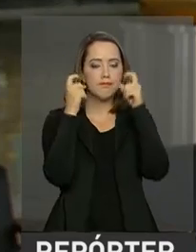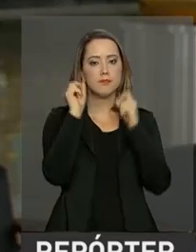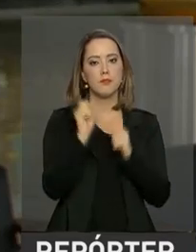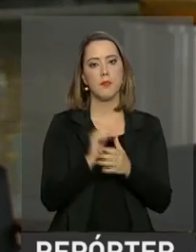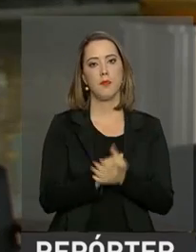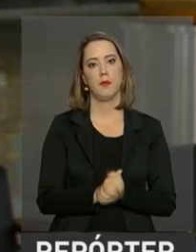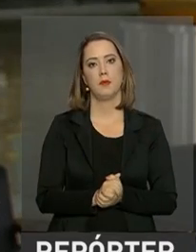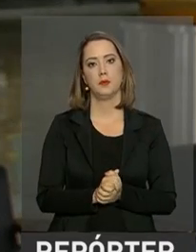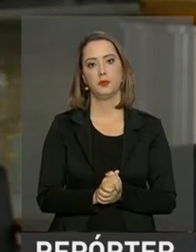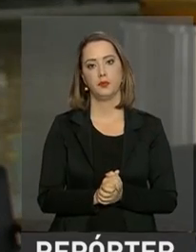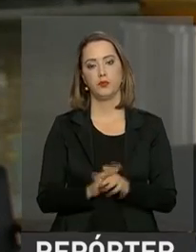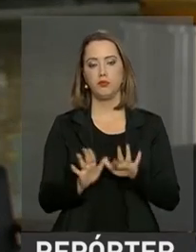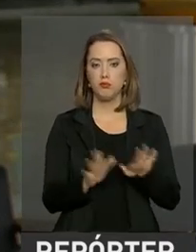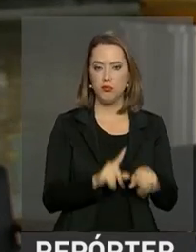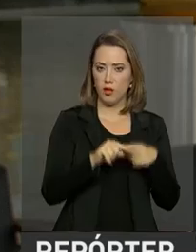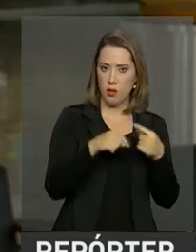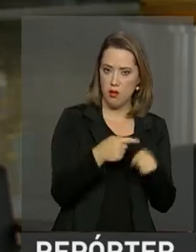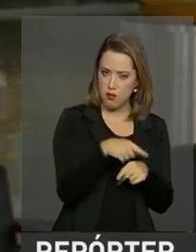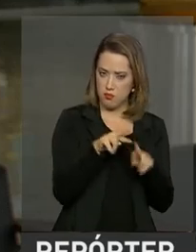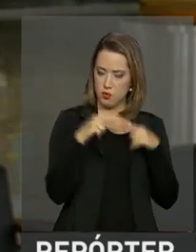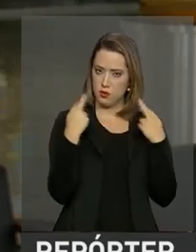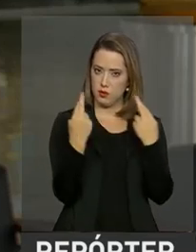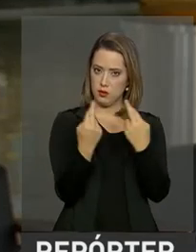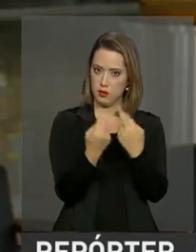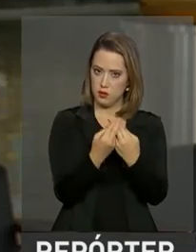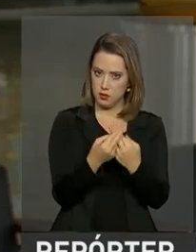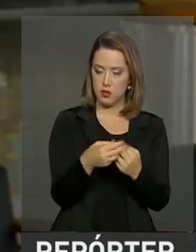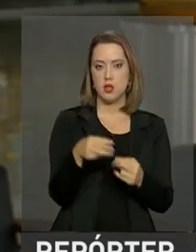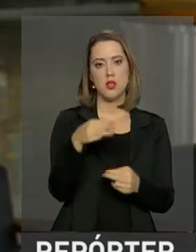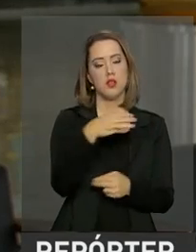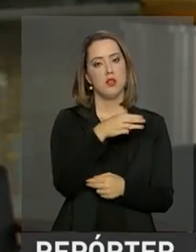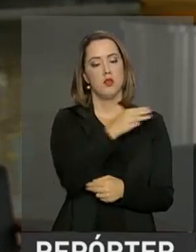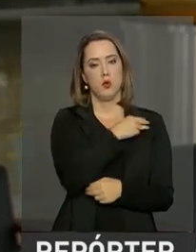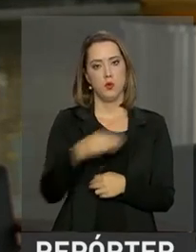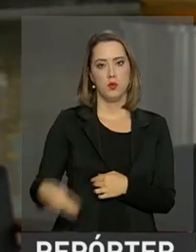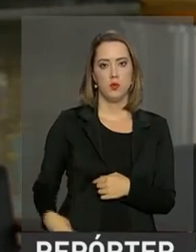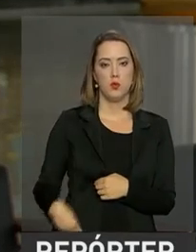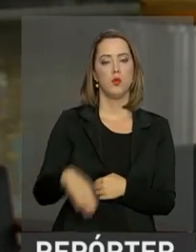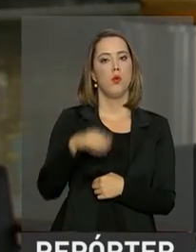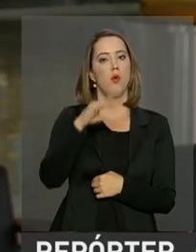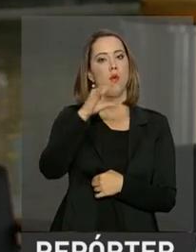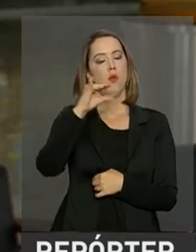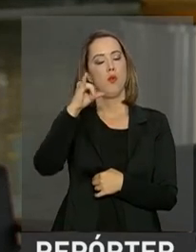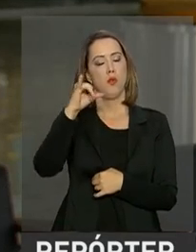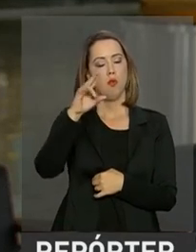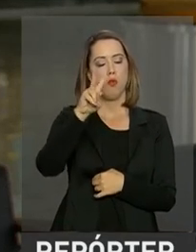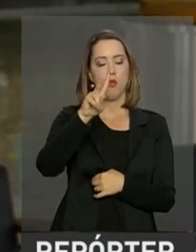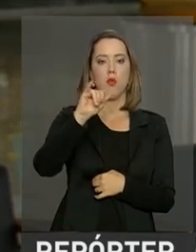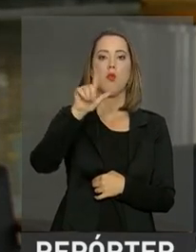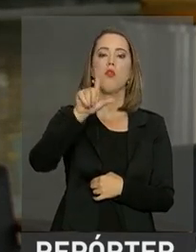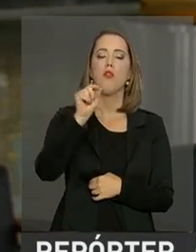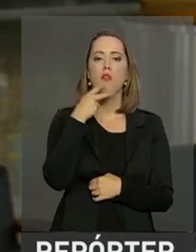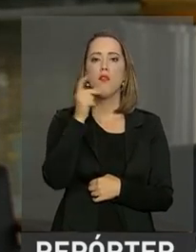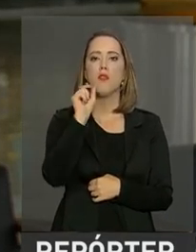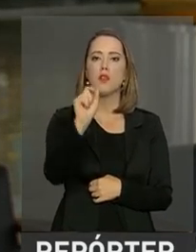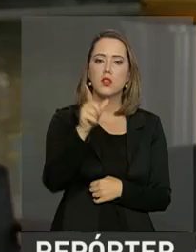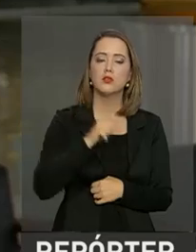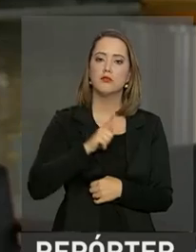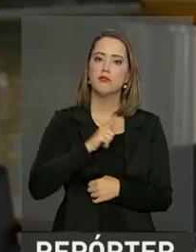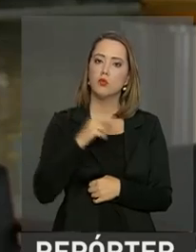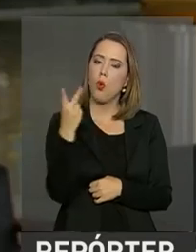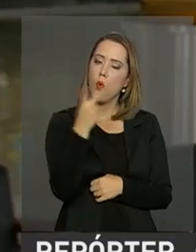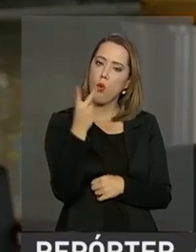preocupações e após essa reunião o ministro chefe da casa civil Eliseu Padilha disse que a olimpíada vai causar um duplo